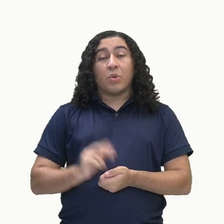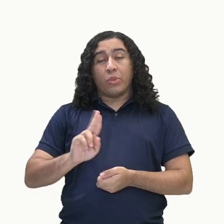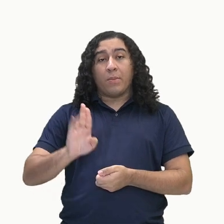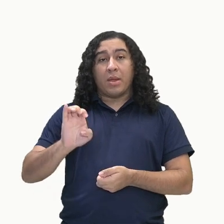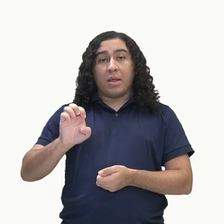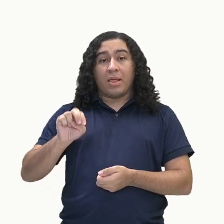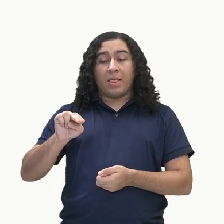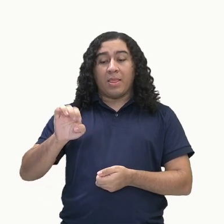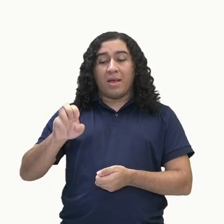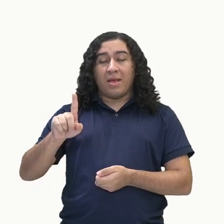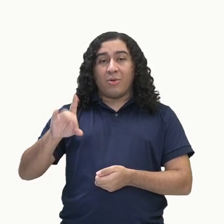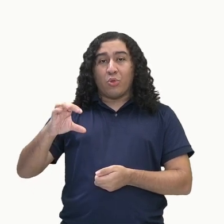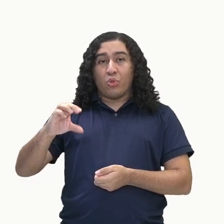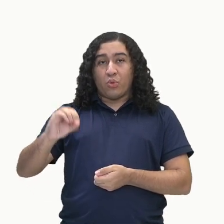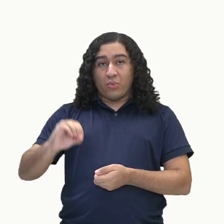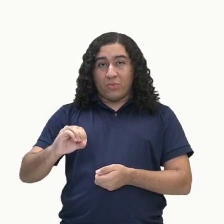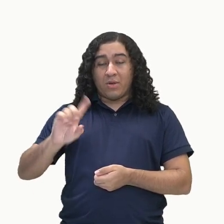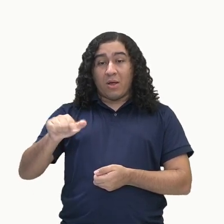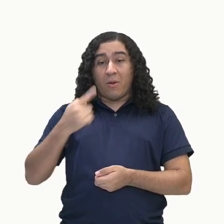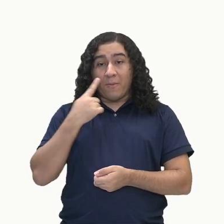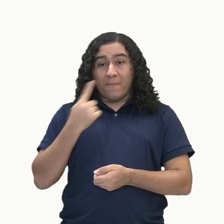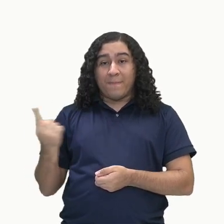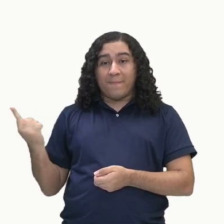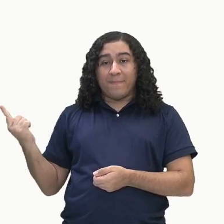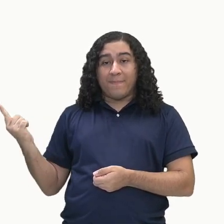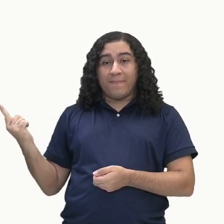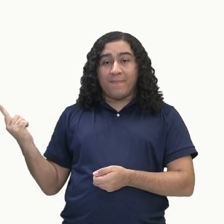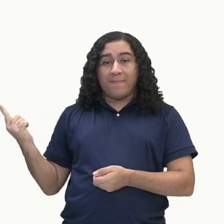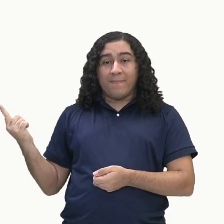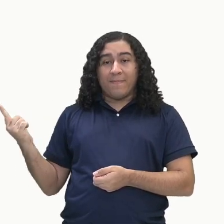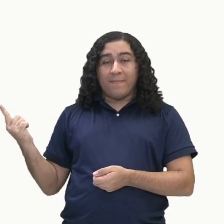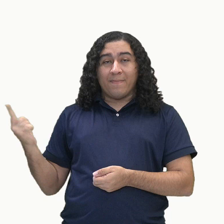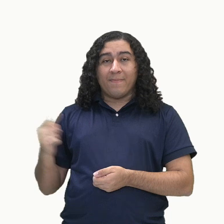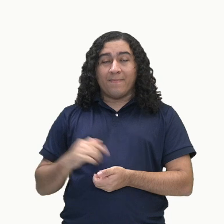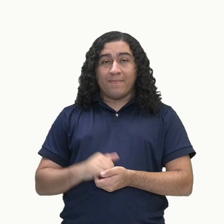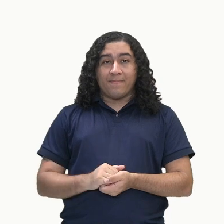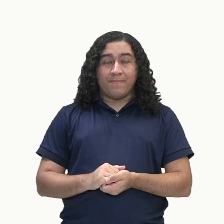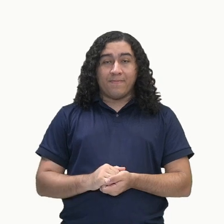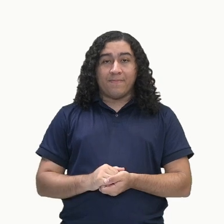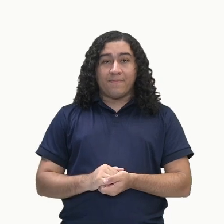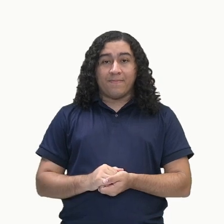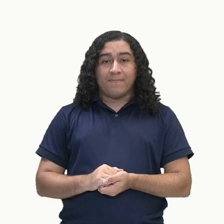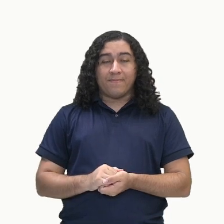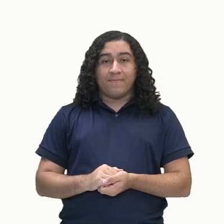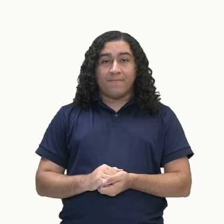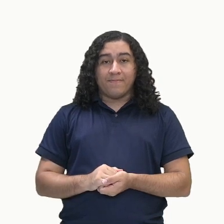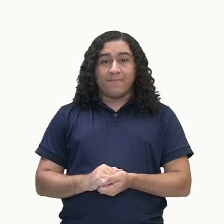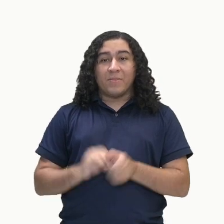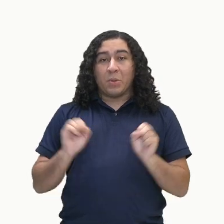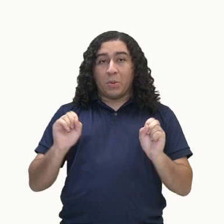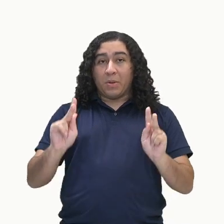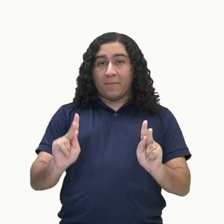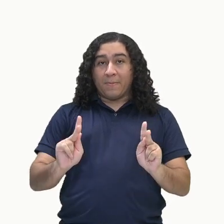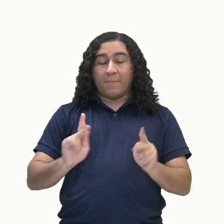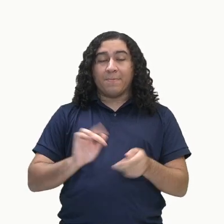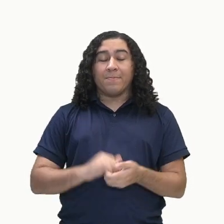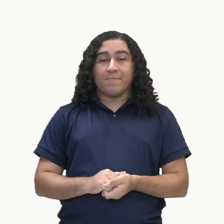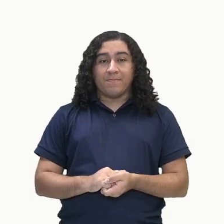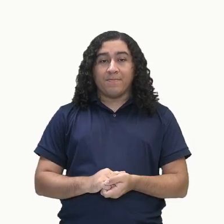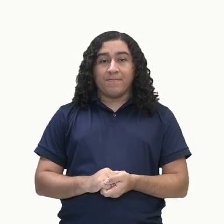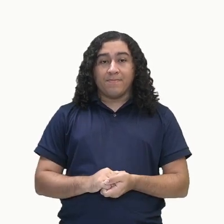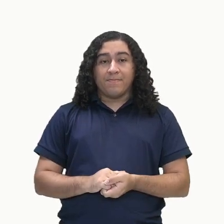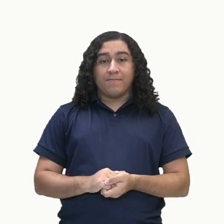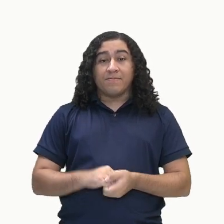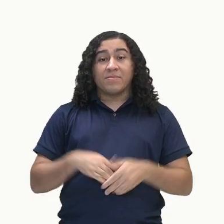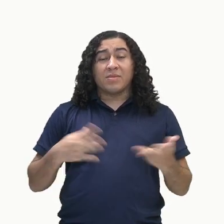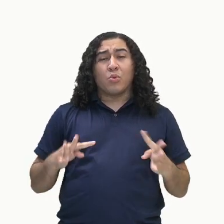nosso polígono de 9 lados. Tá? Então, aí os